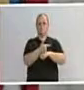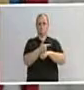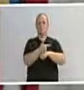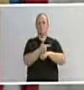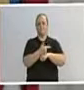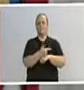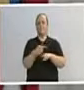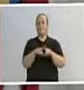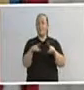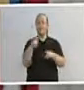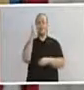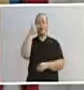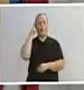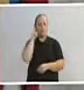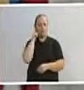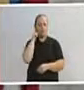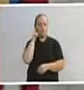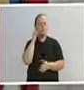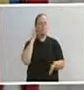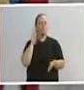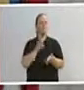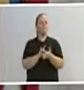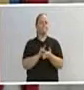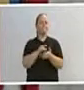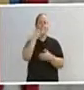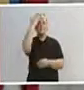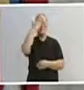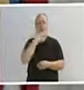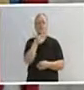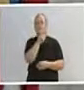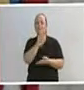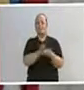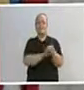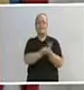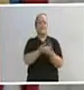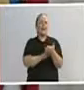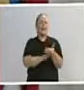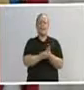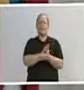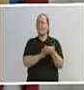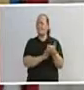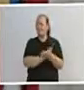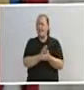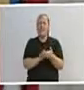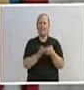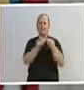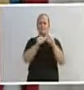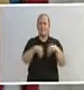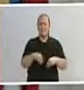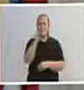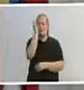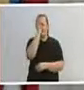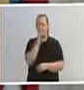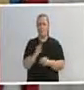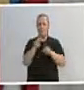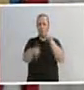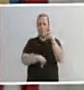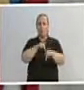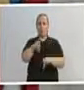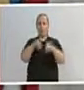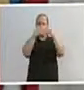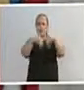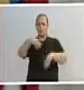ontem os técnicos demonstraram claramente de que não há a prática de crime, não há a prática de dolo e não há prejuízo ao povo brasileiro. O